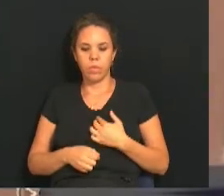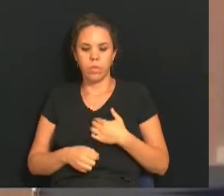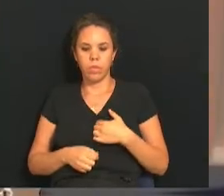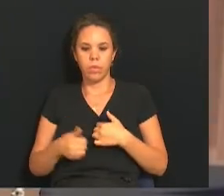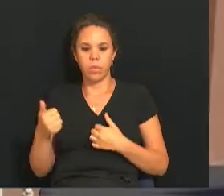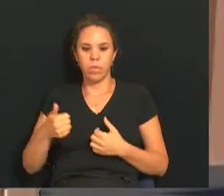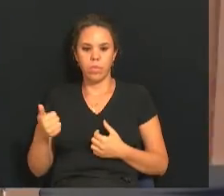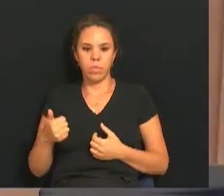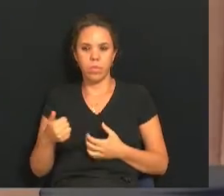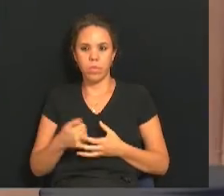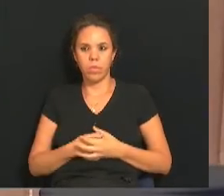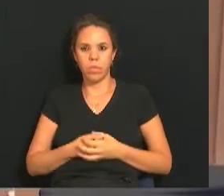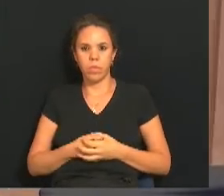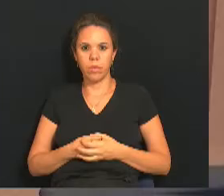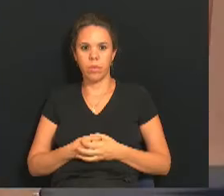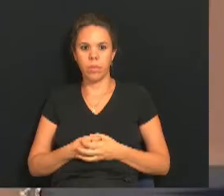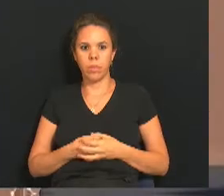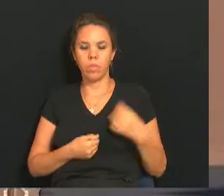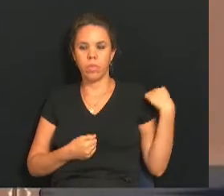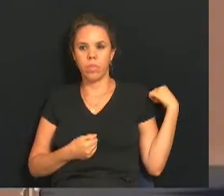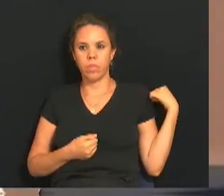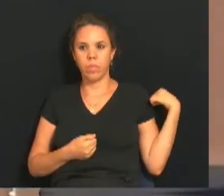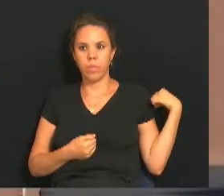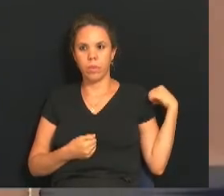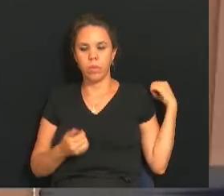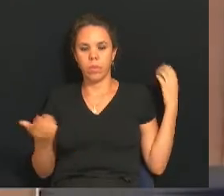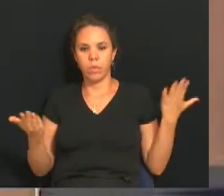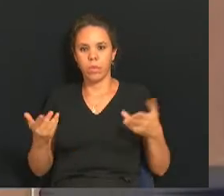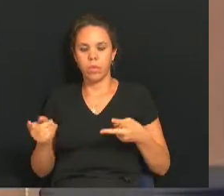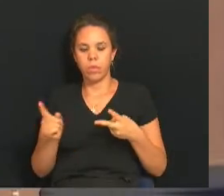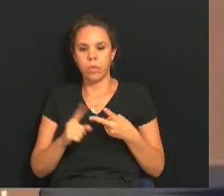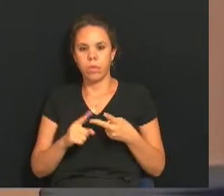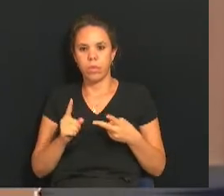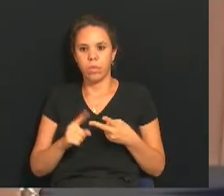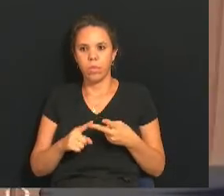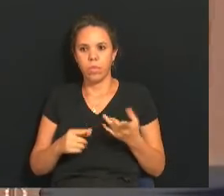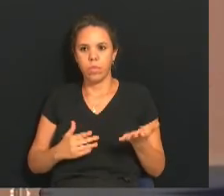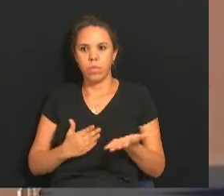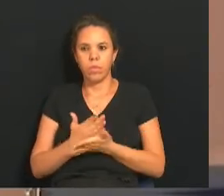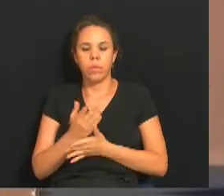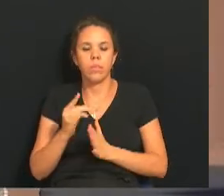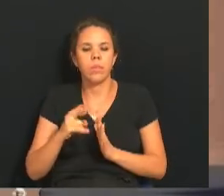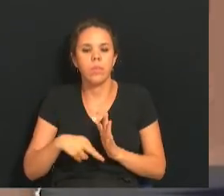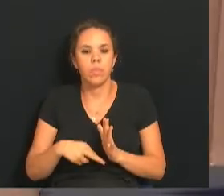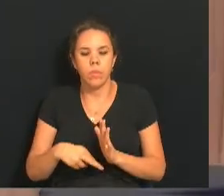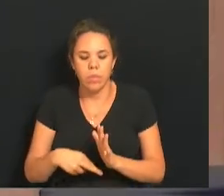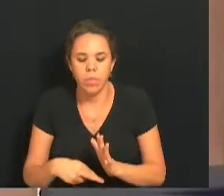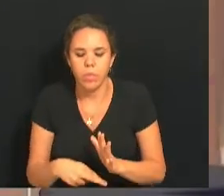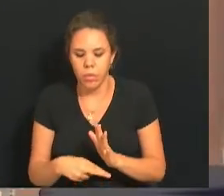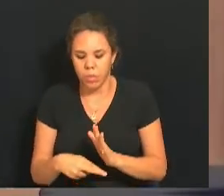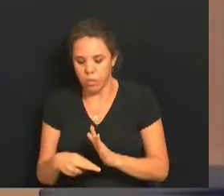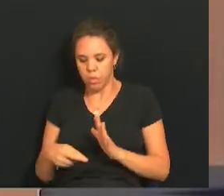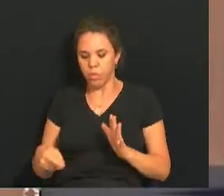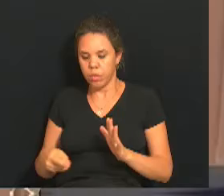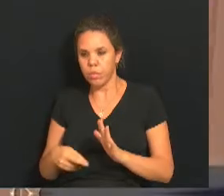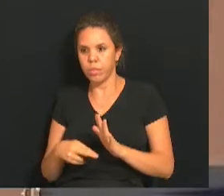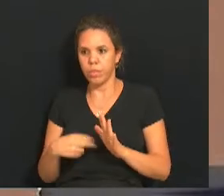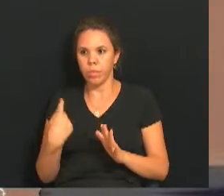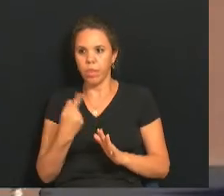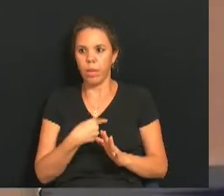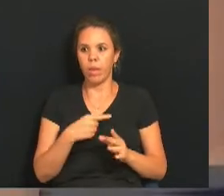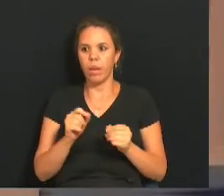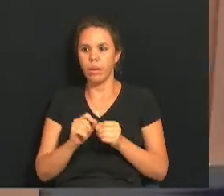de pauta de hoje. O segundo é a aprovação de um relatório que nós